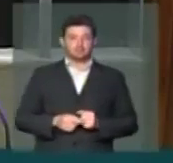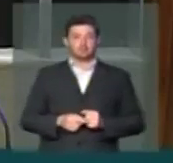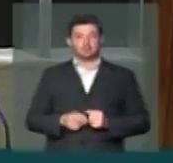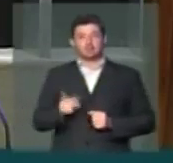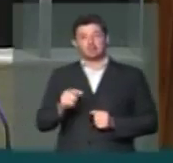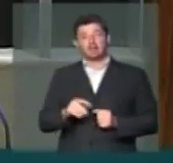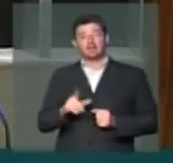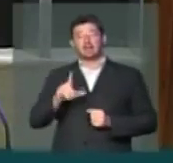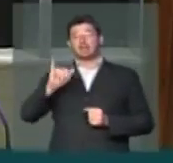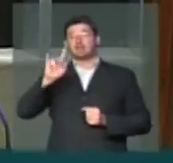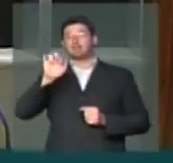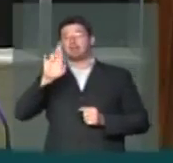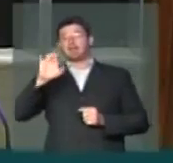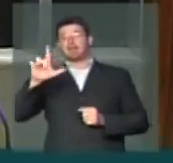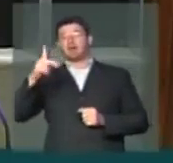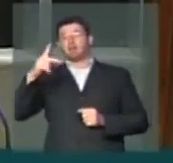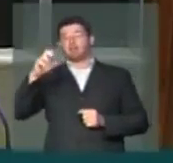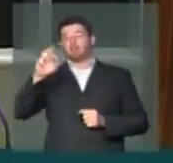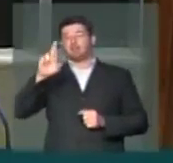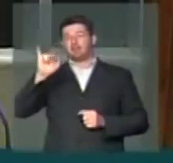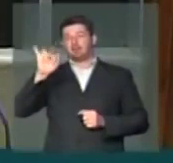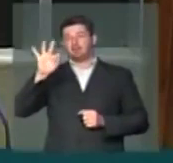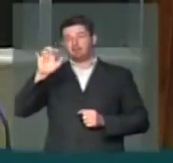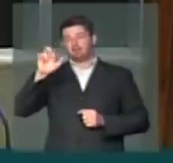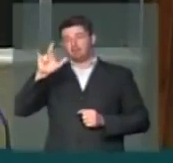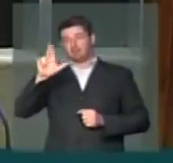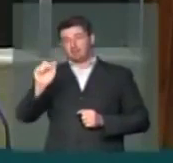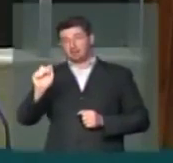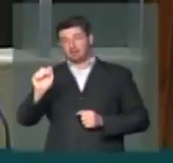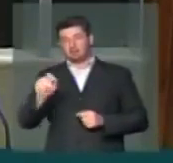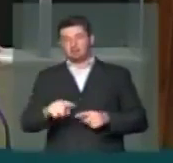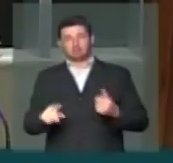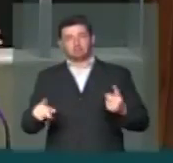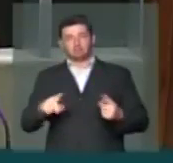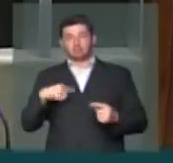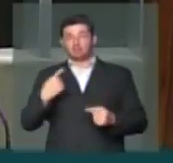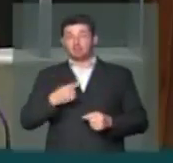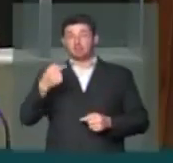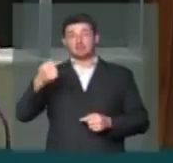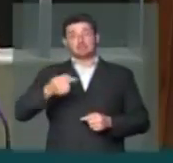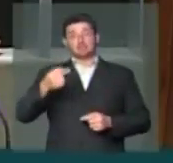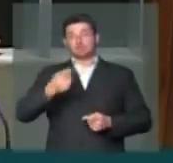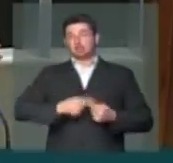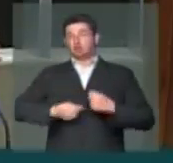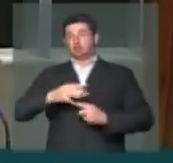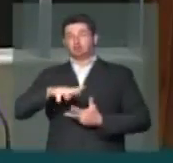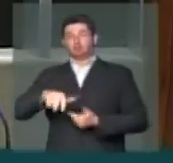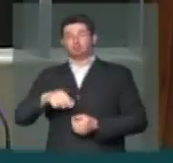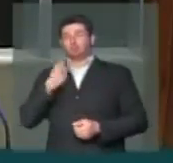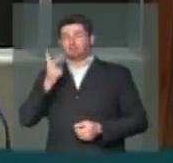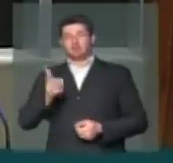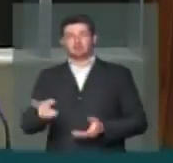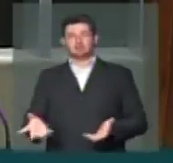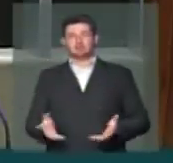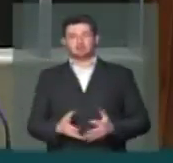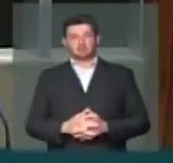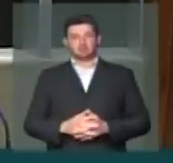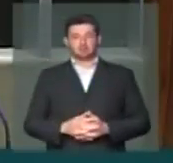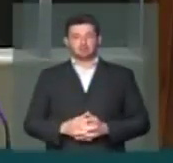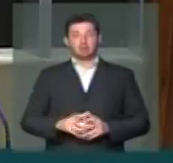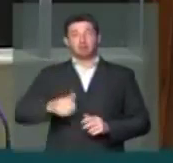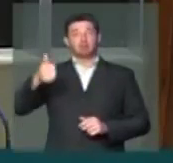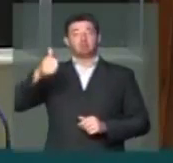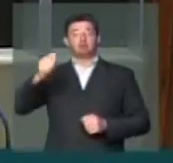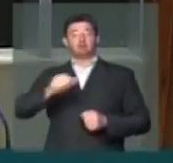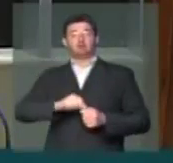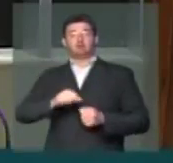como liberal periférica. Entretanto, sempre se diz, somos a sétima economia do mundo. Primeiro